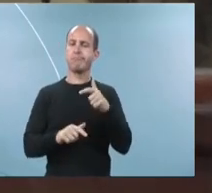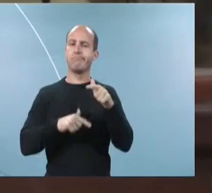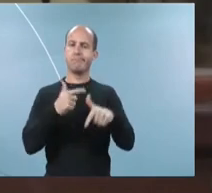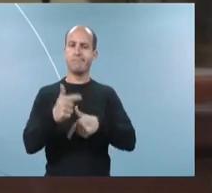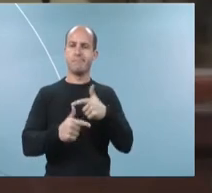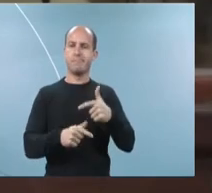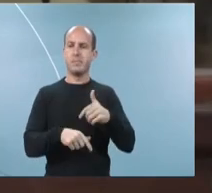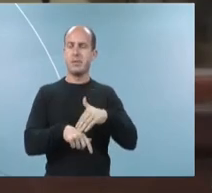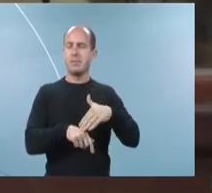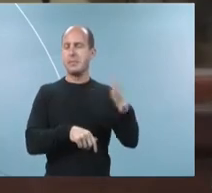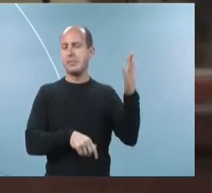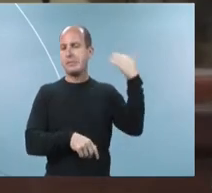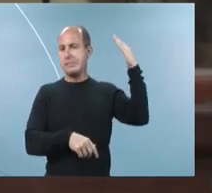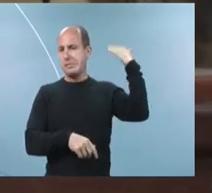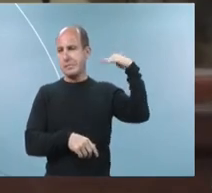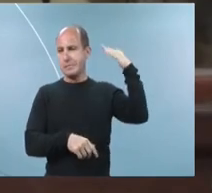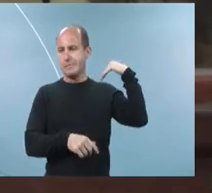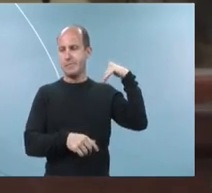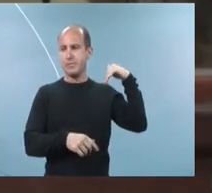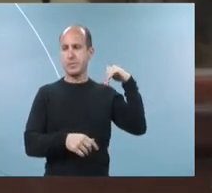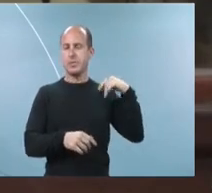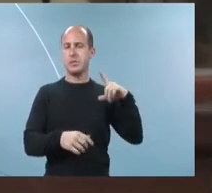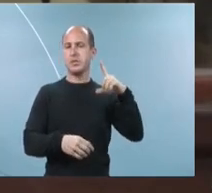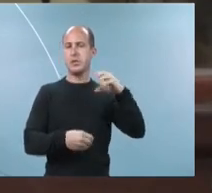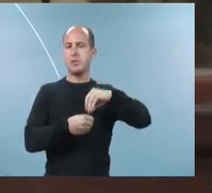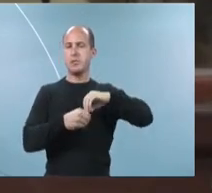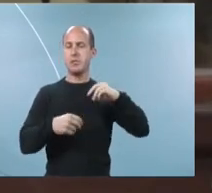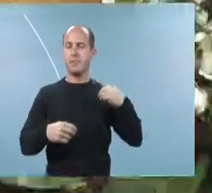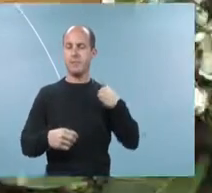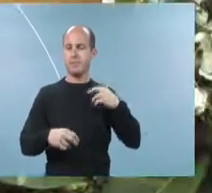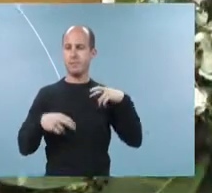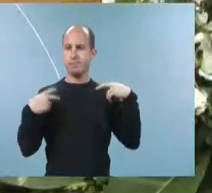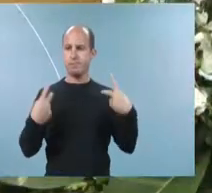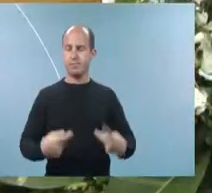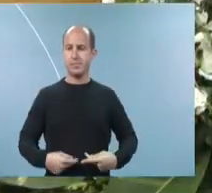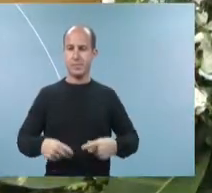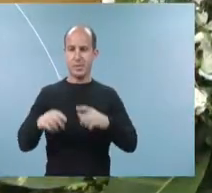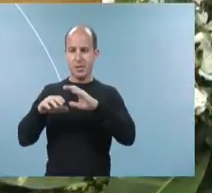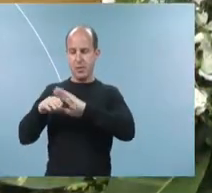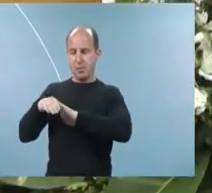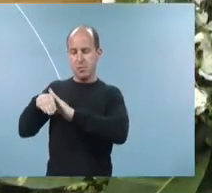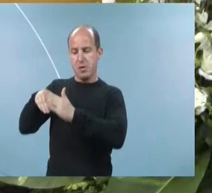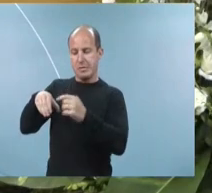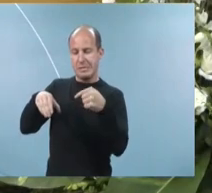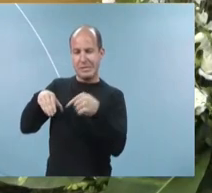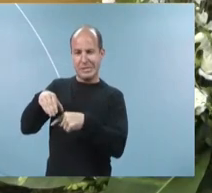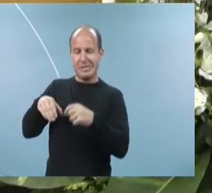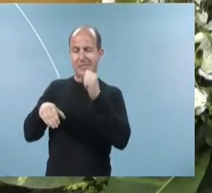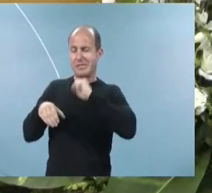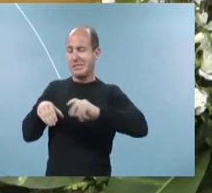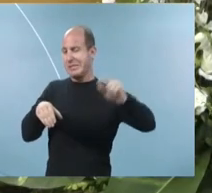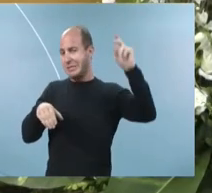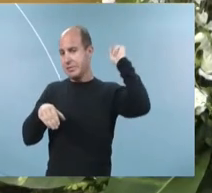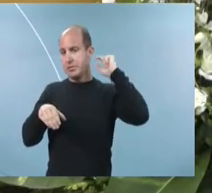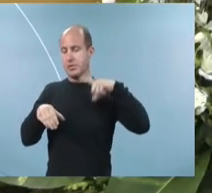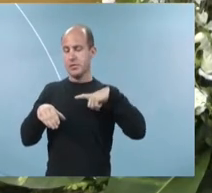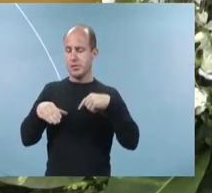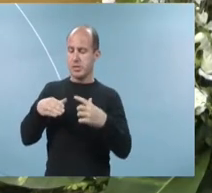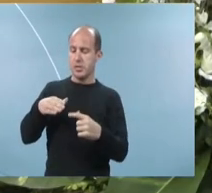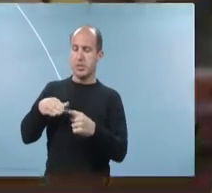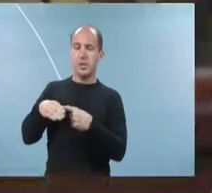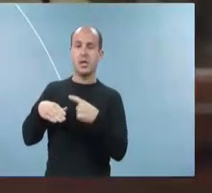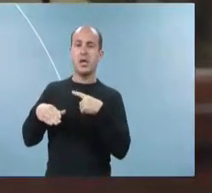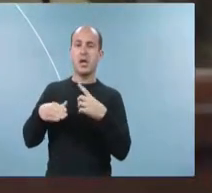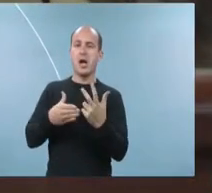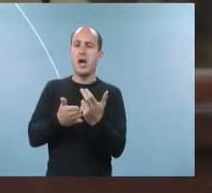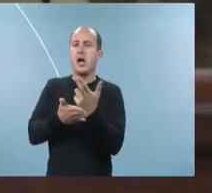das mais antigas que existem na história da humanidade. Nas cavernas pré-históricas se encontram artes exóticas dos